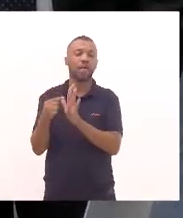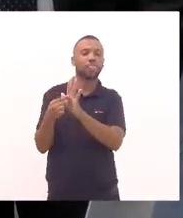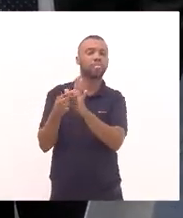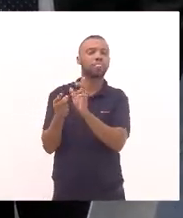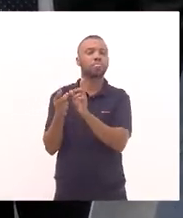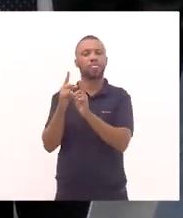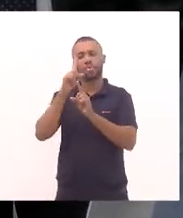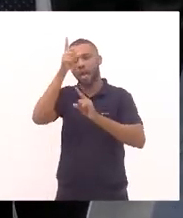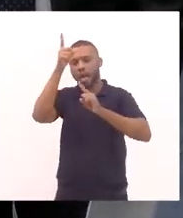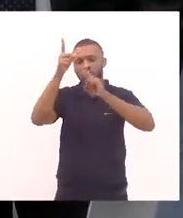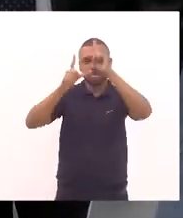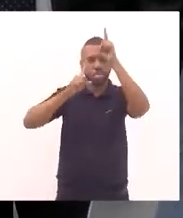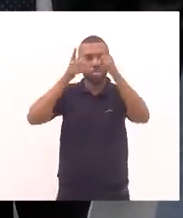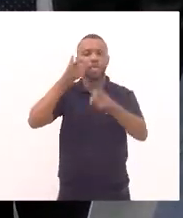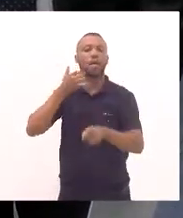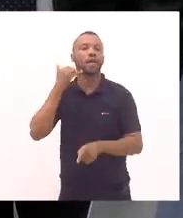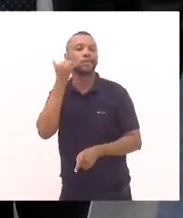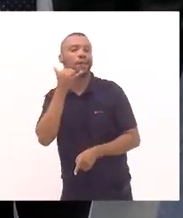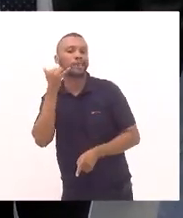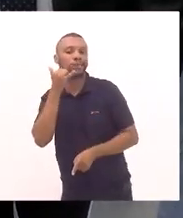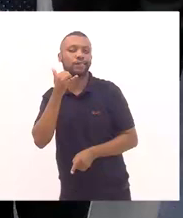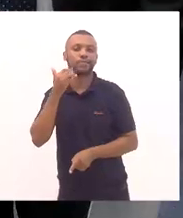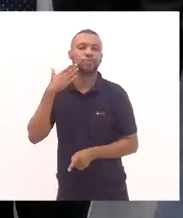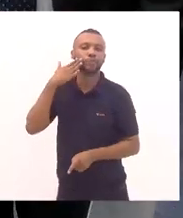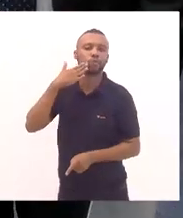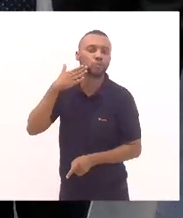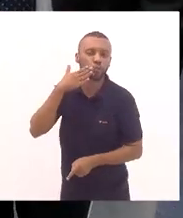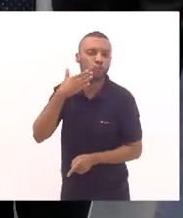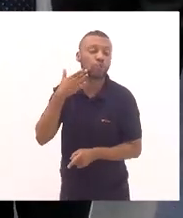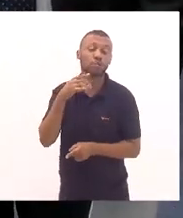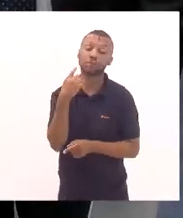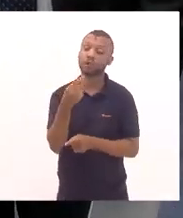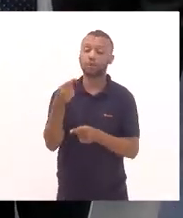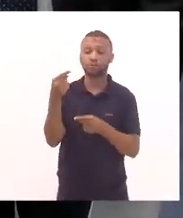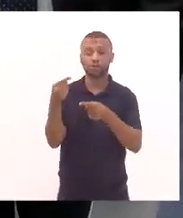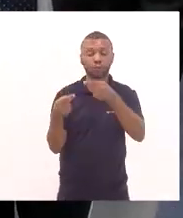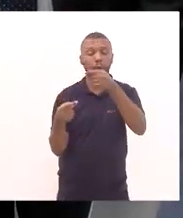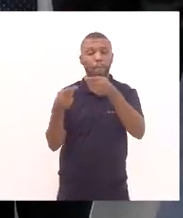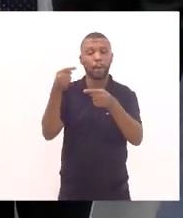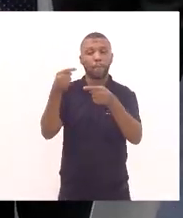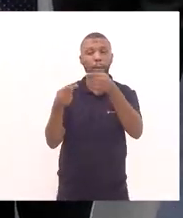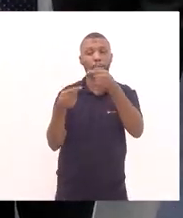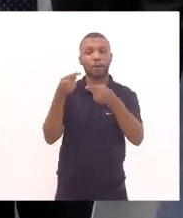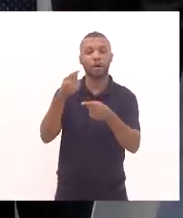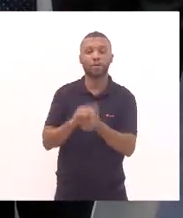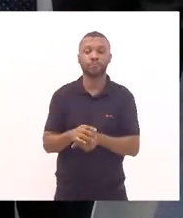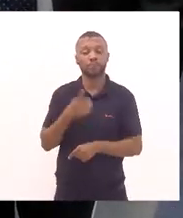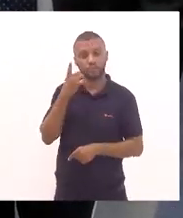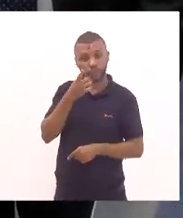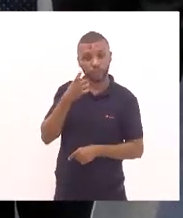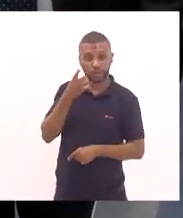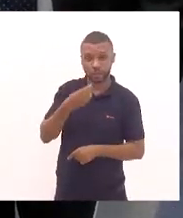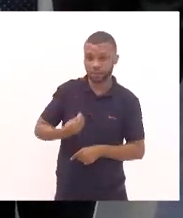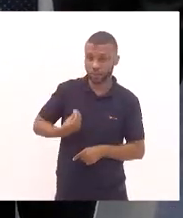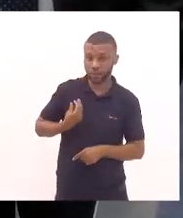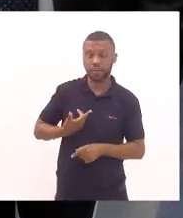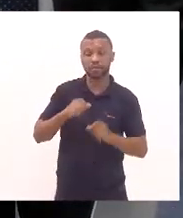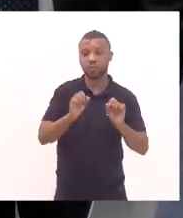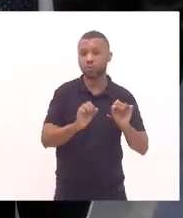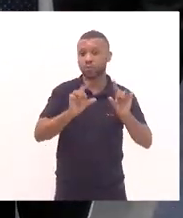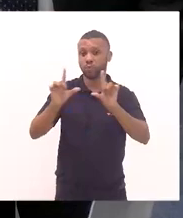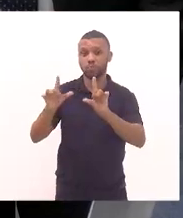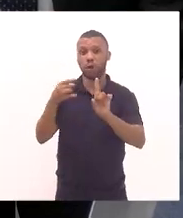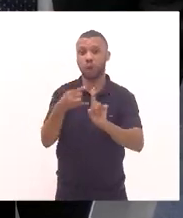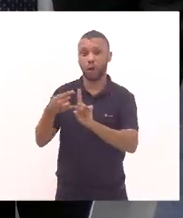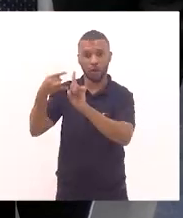criativa de narrativa, como sempre fazem. Nós estamos aqui discutindo. Os deputados estão presentes de forma online. Se querem